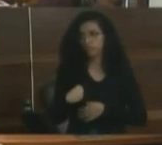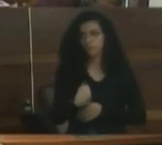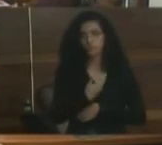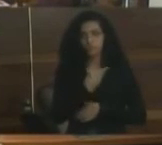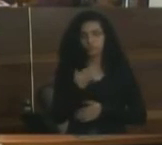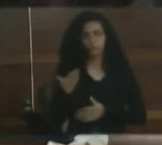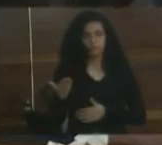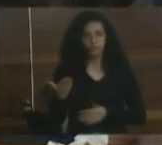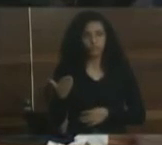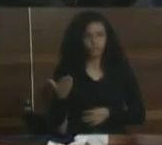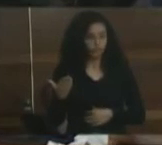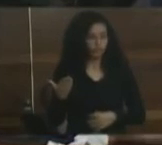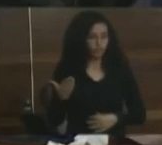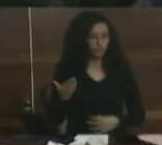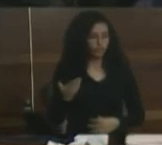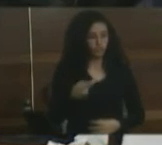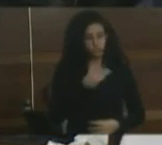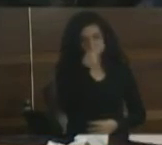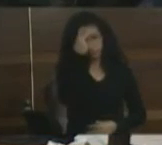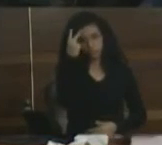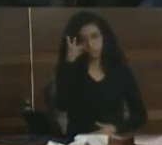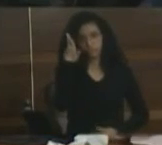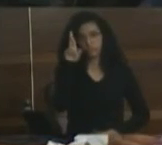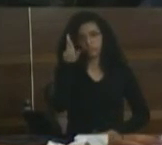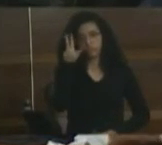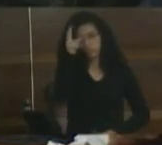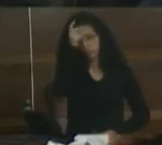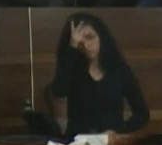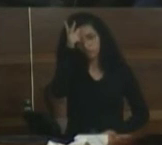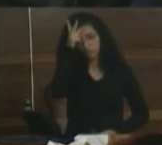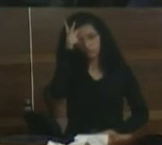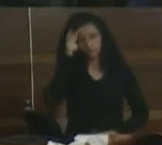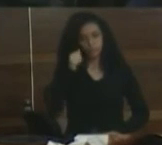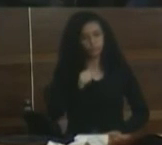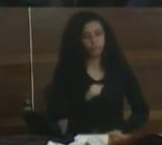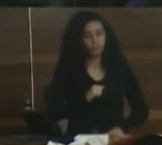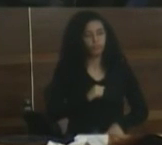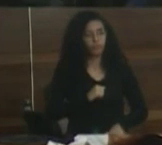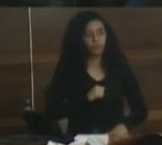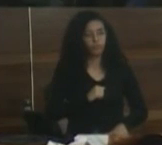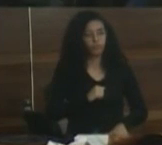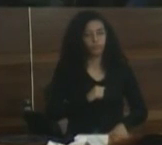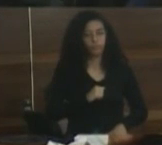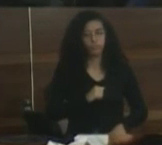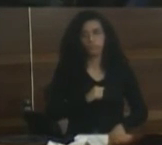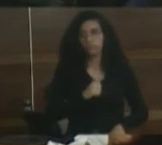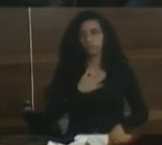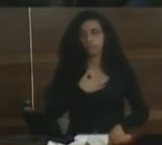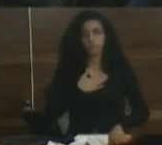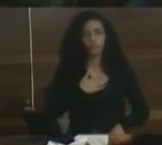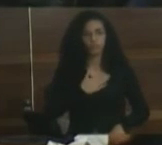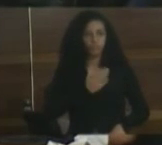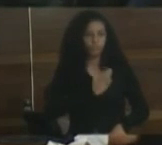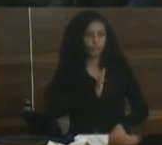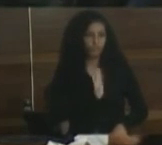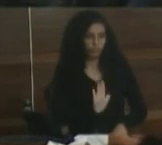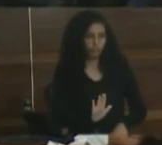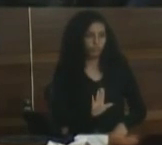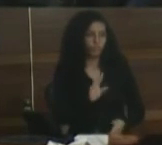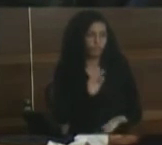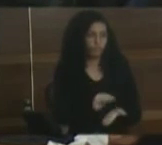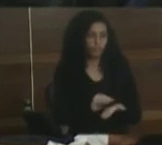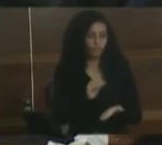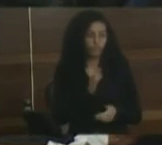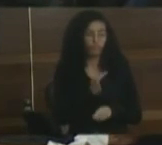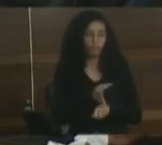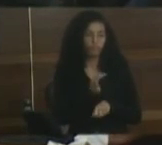presença de todos os presentes daqueles que estão aqui representando a prefeitura e deixar registrado aqui a minha insatisfação com a